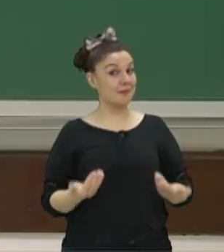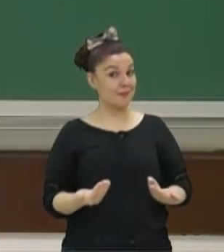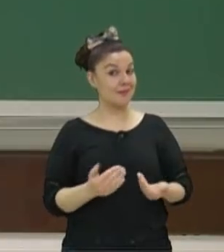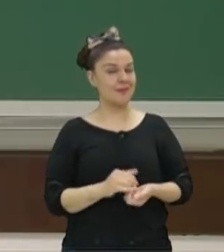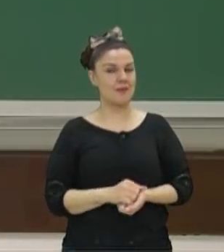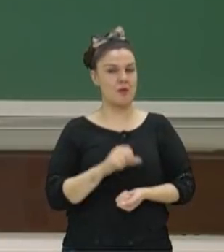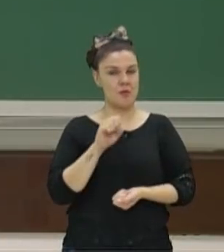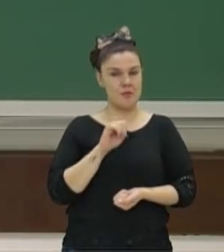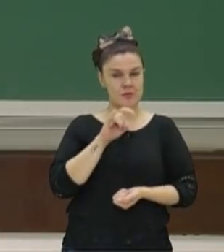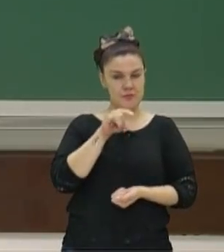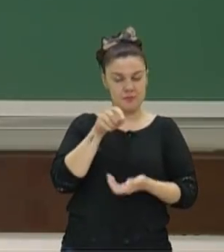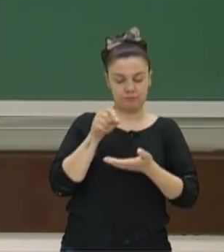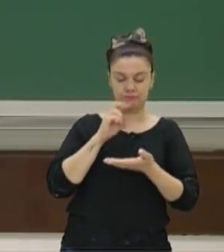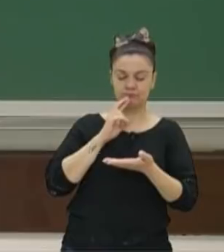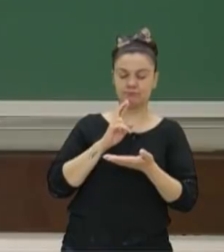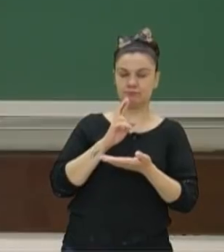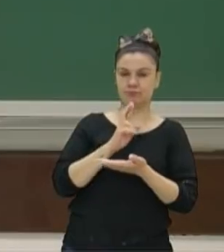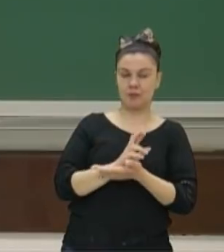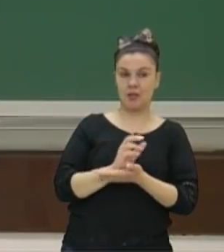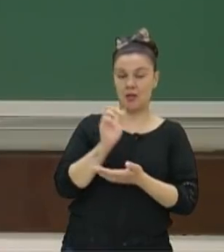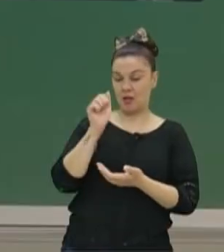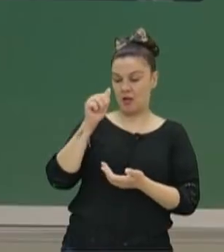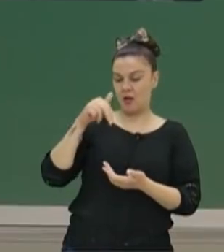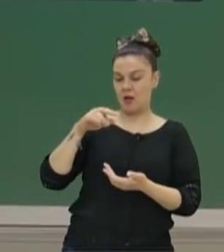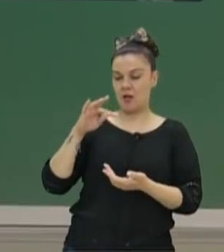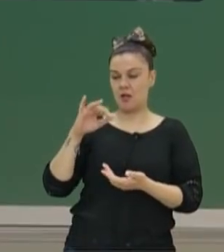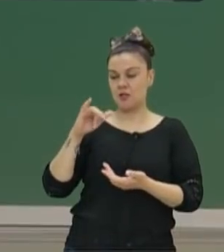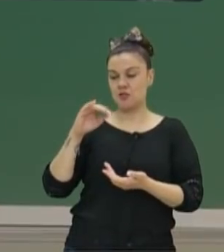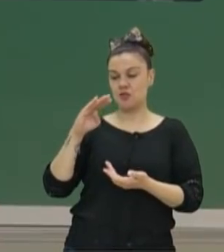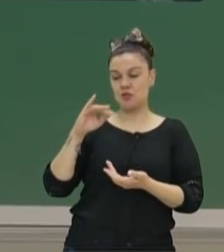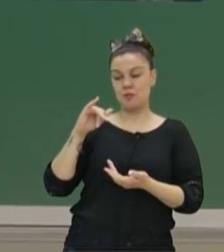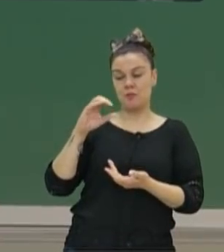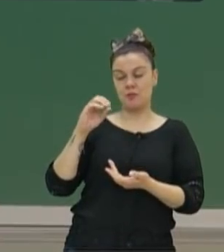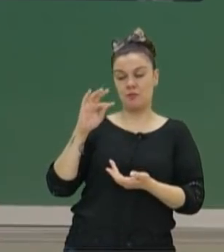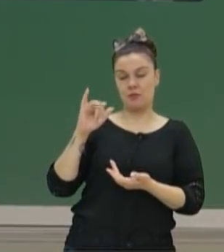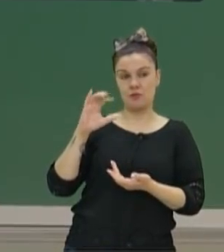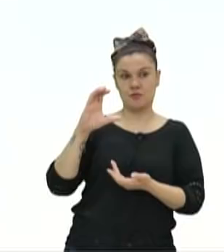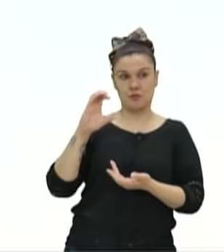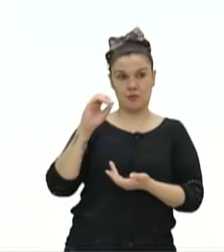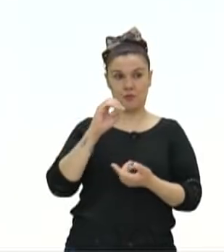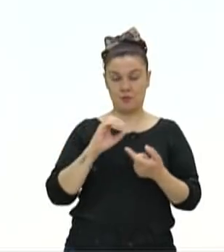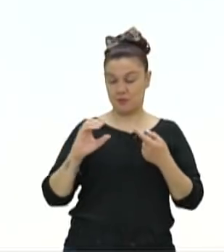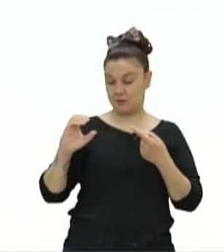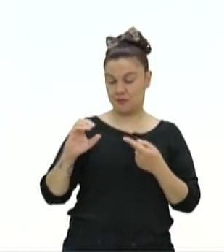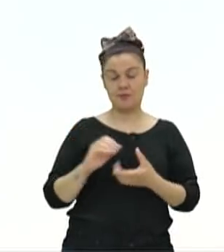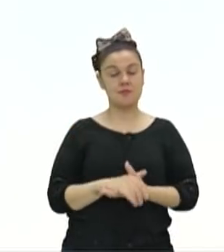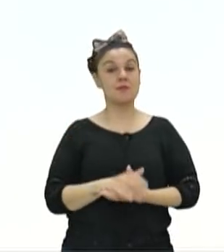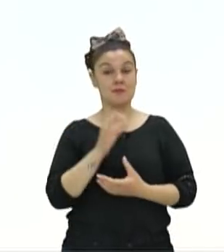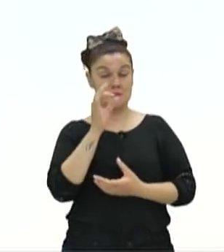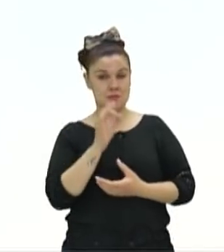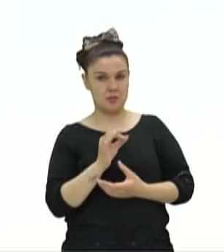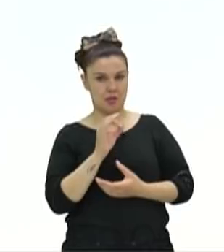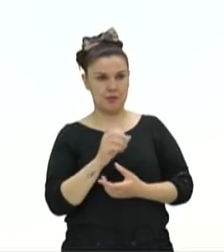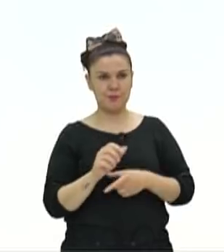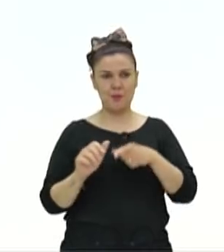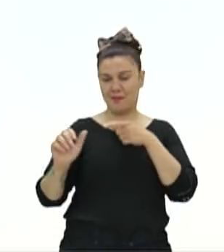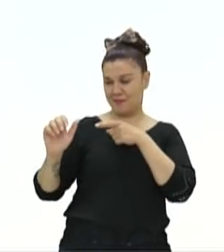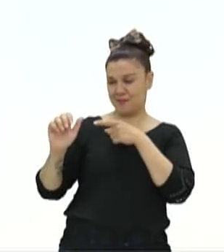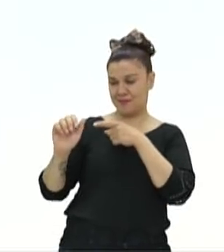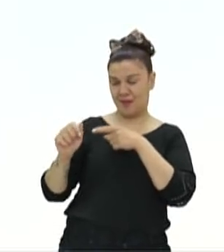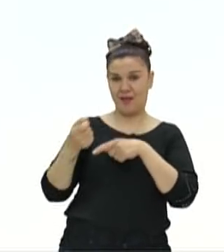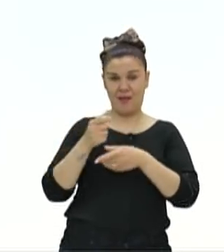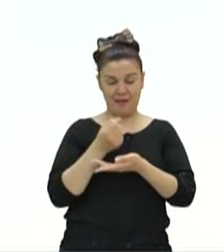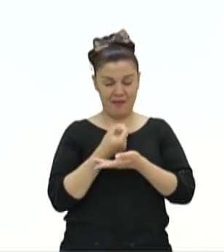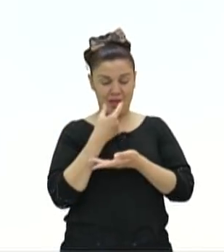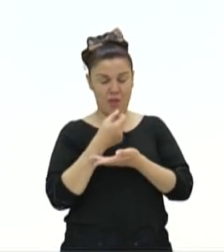Então, se você respondeu antibióticos, está correto, tá? Antitérmico é medicamento para baixar a temperatura,